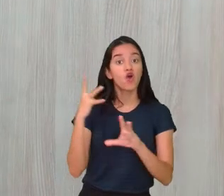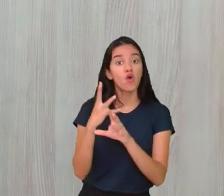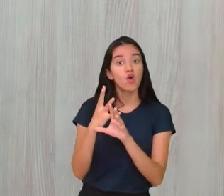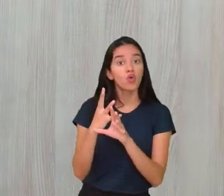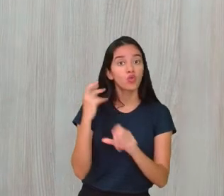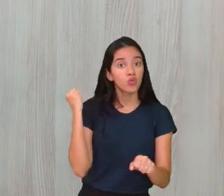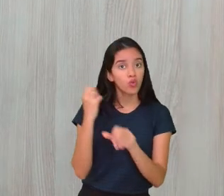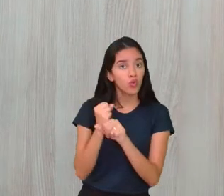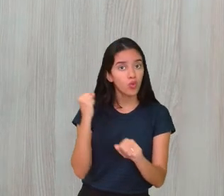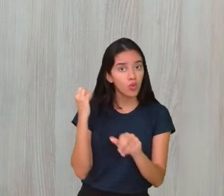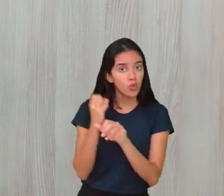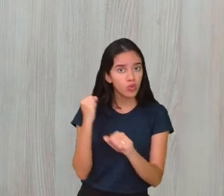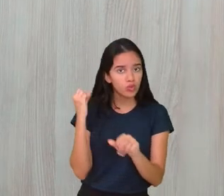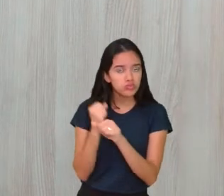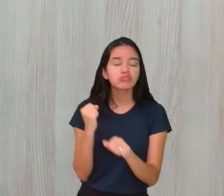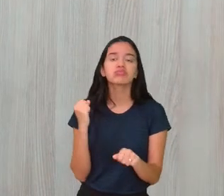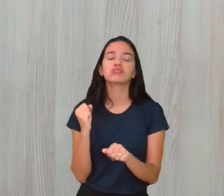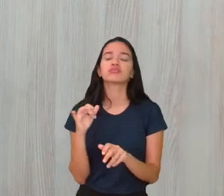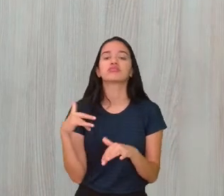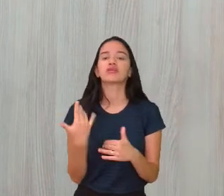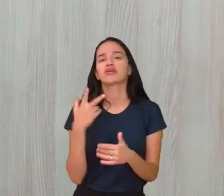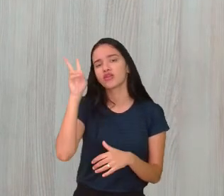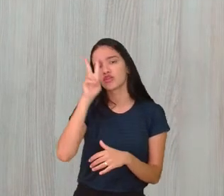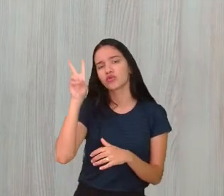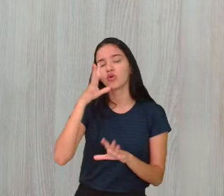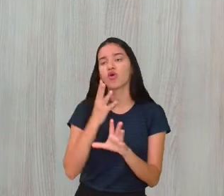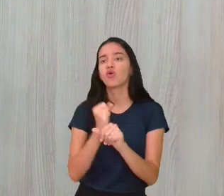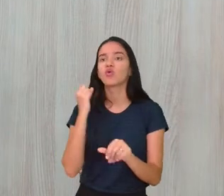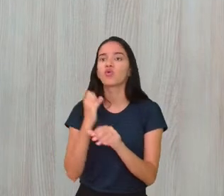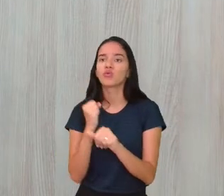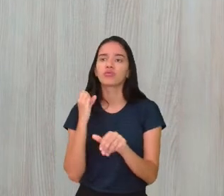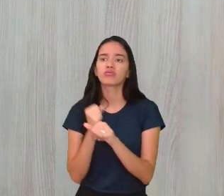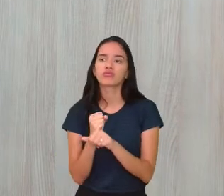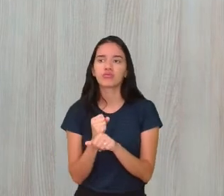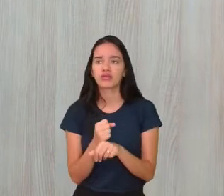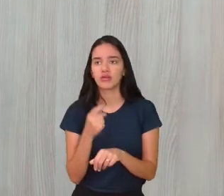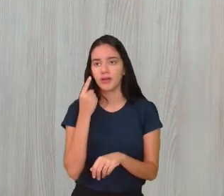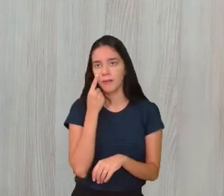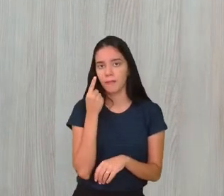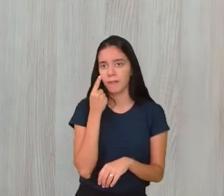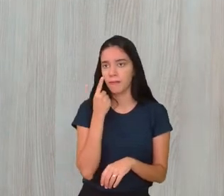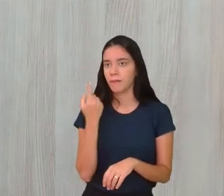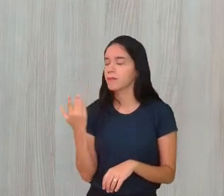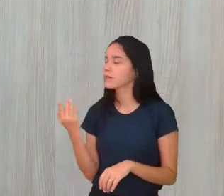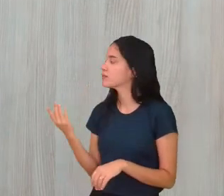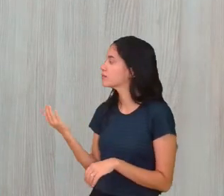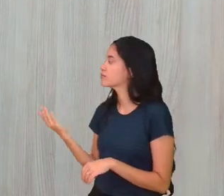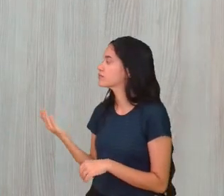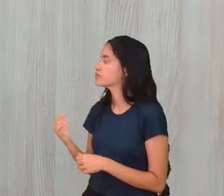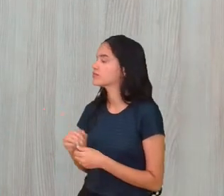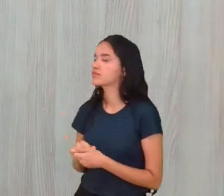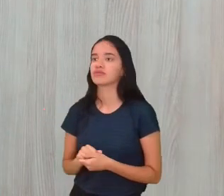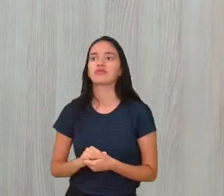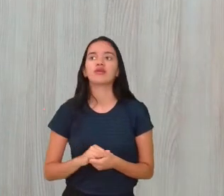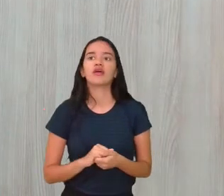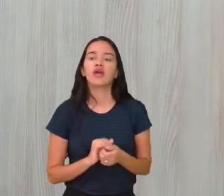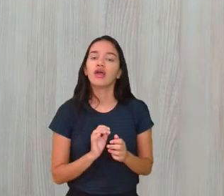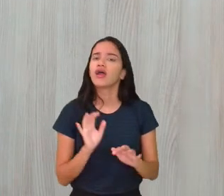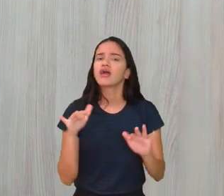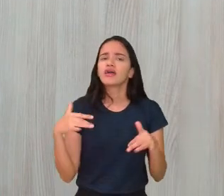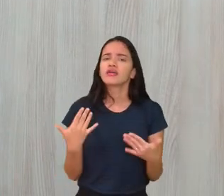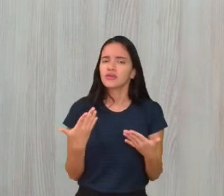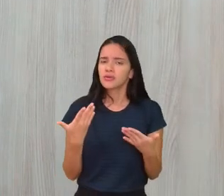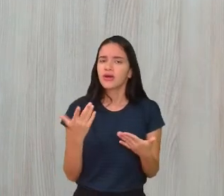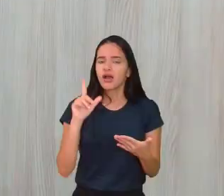charge tem lá o cifrão. O lucro está acima de qualquer coisa. Né? Pois é. E aí,